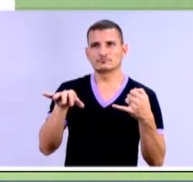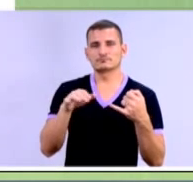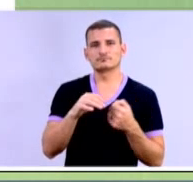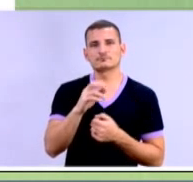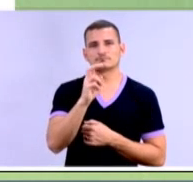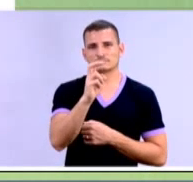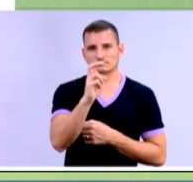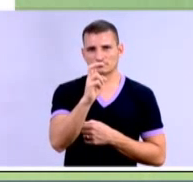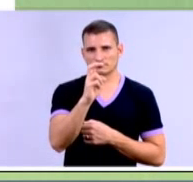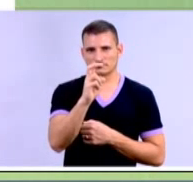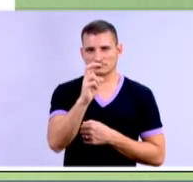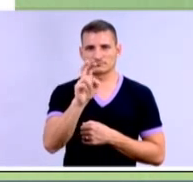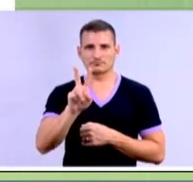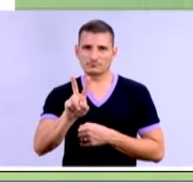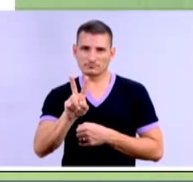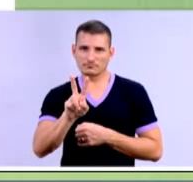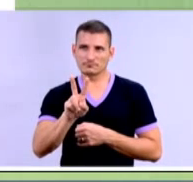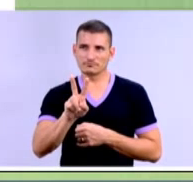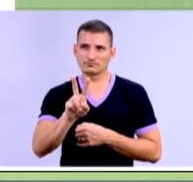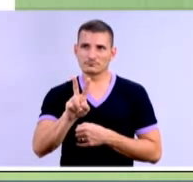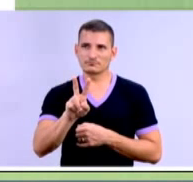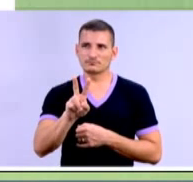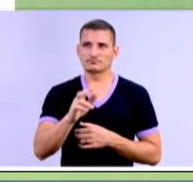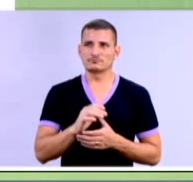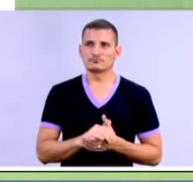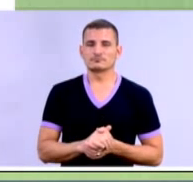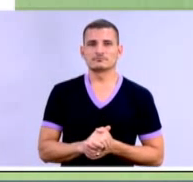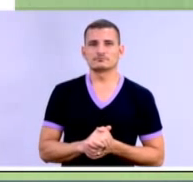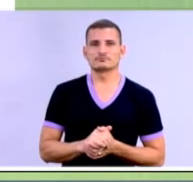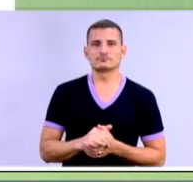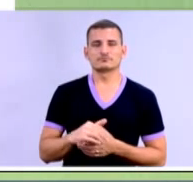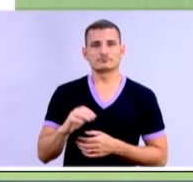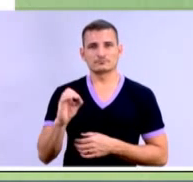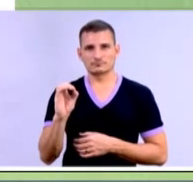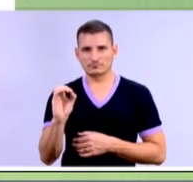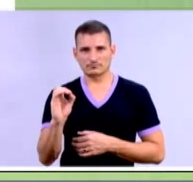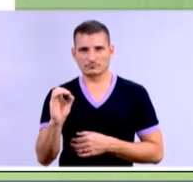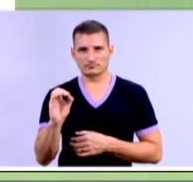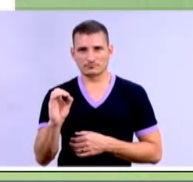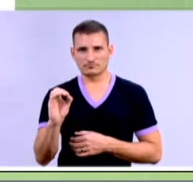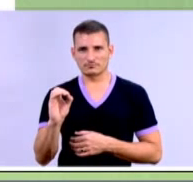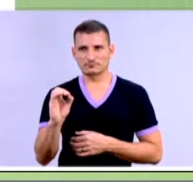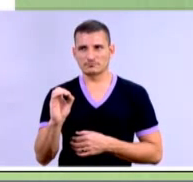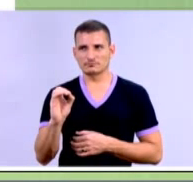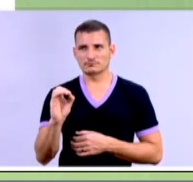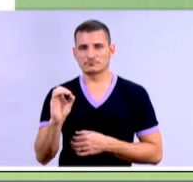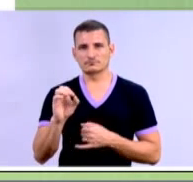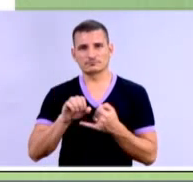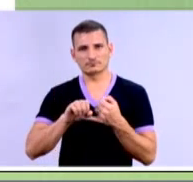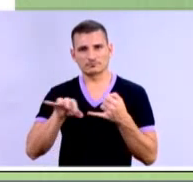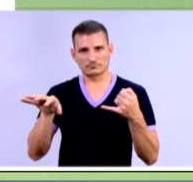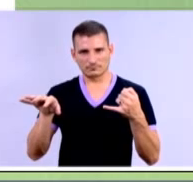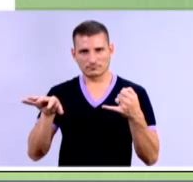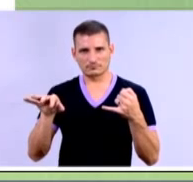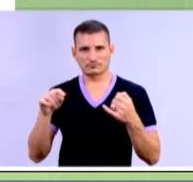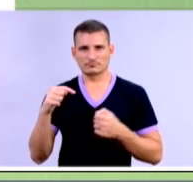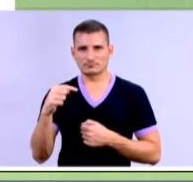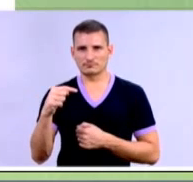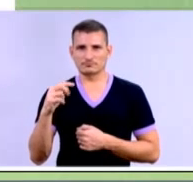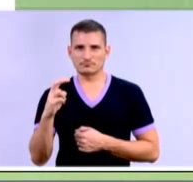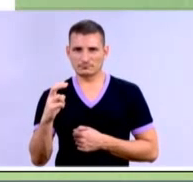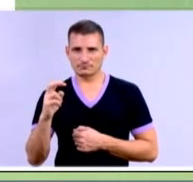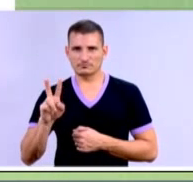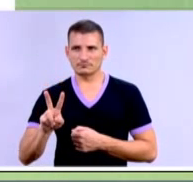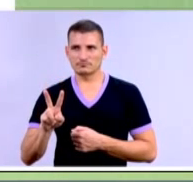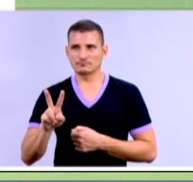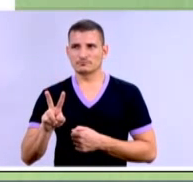volts. E a transmissão 0 está transmitindo menos 5 volts, por exemplo. Ou não